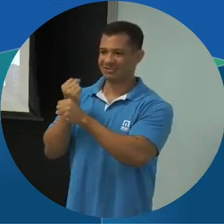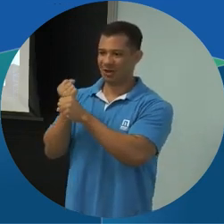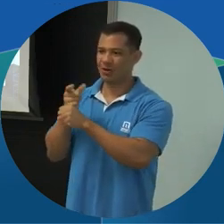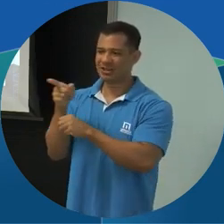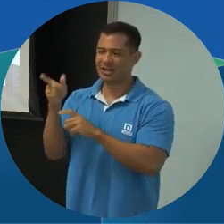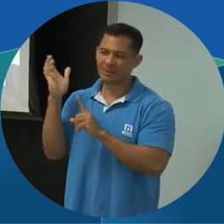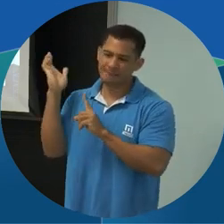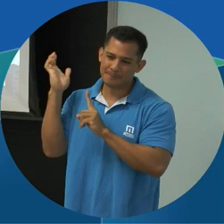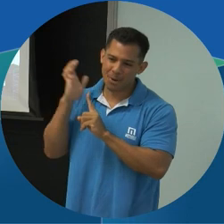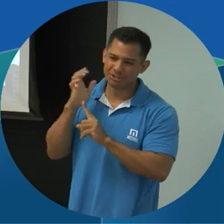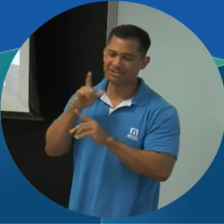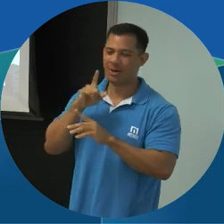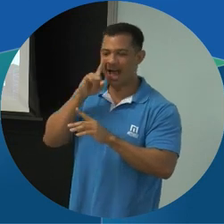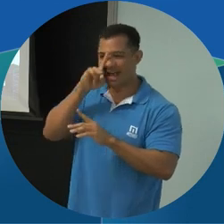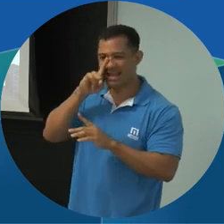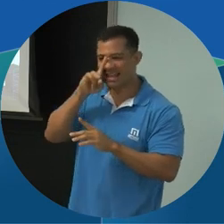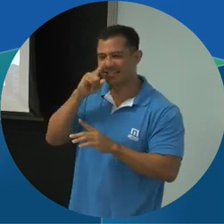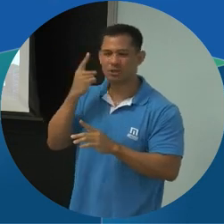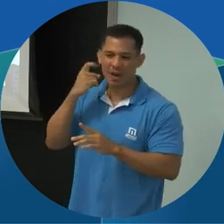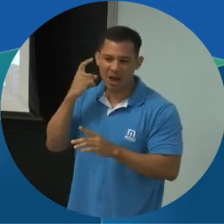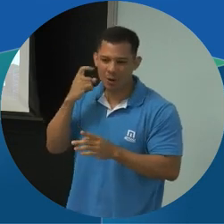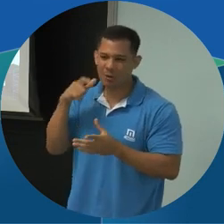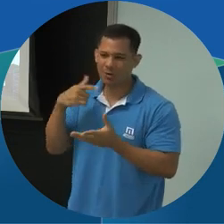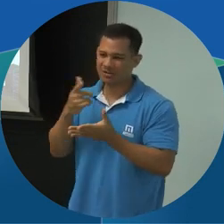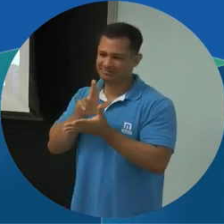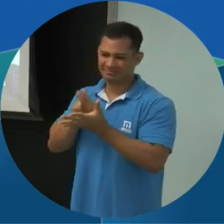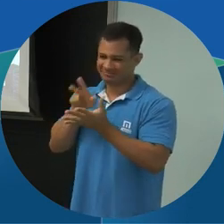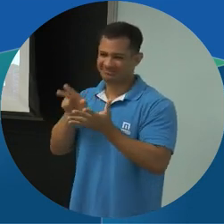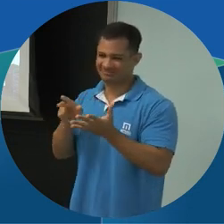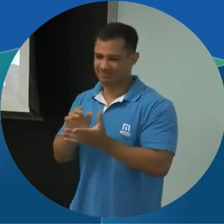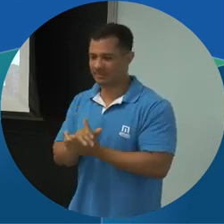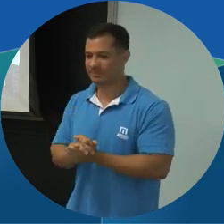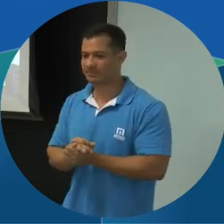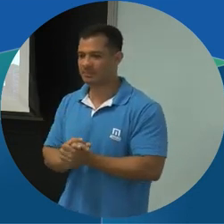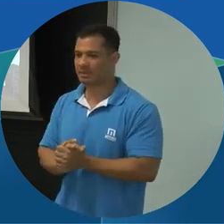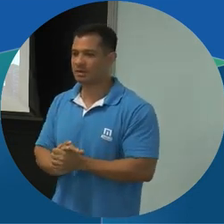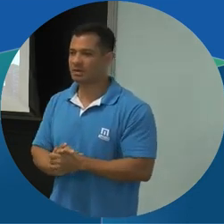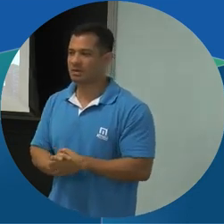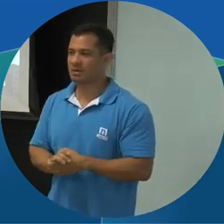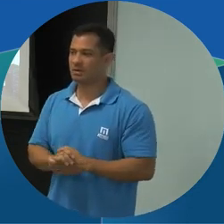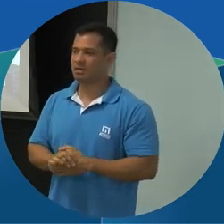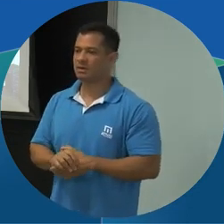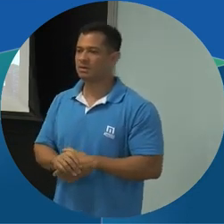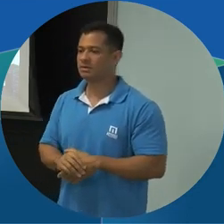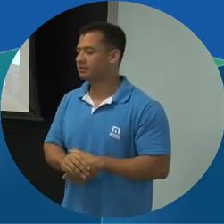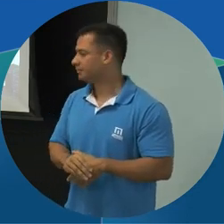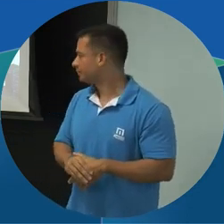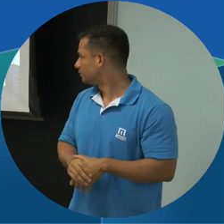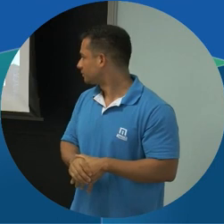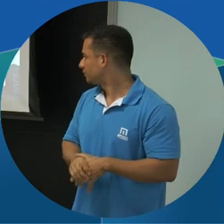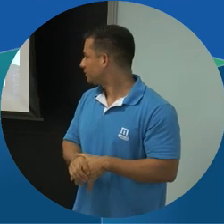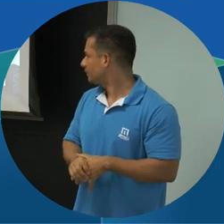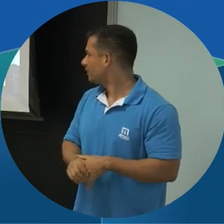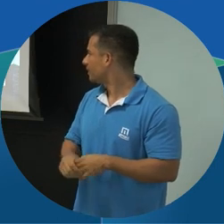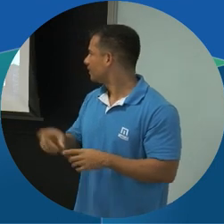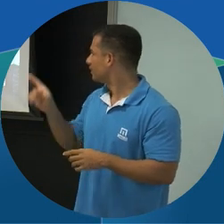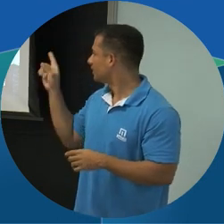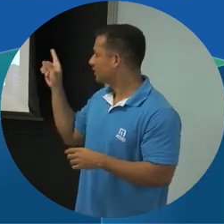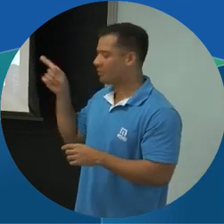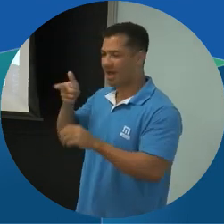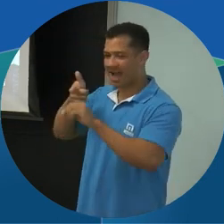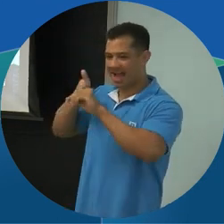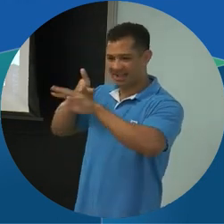risco das formas convencionais que a gente trabalha hoje. Ou seja, a hidrodemolição vem trazer alguns